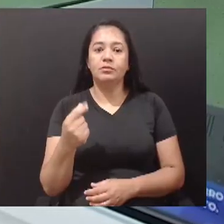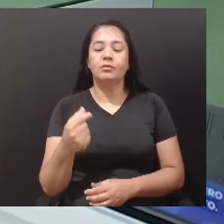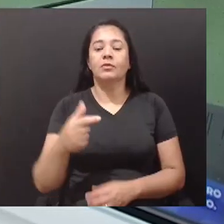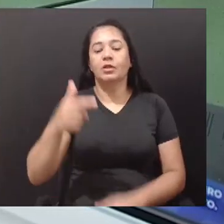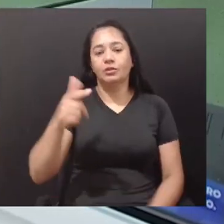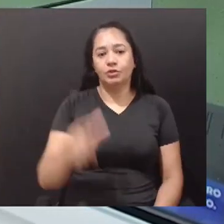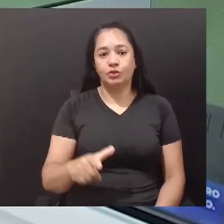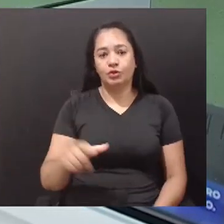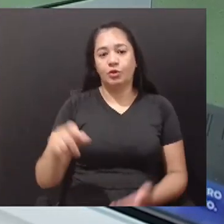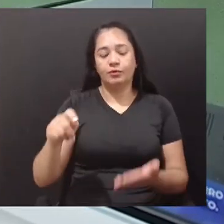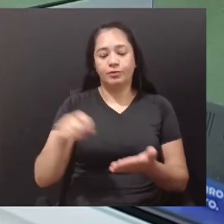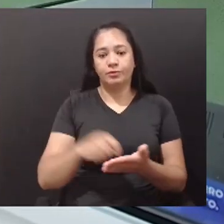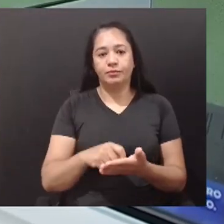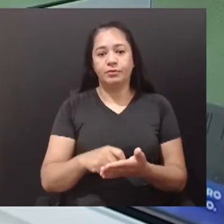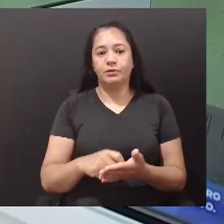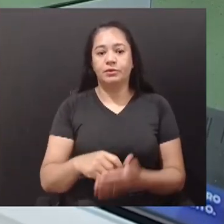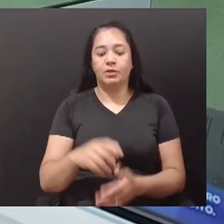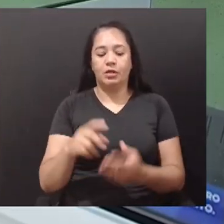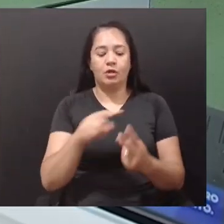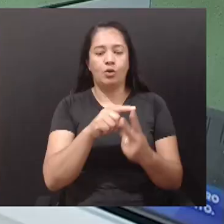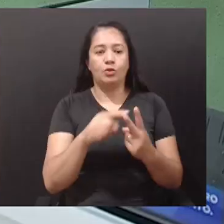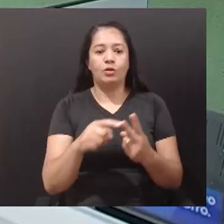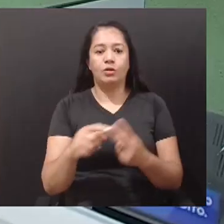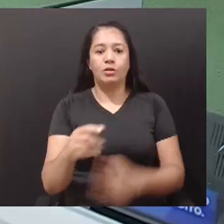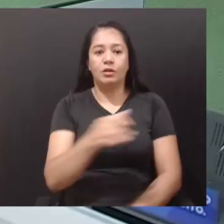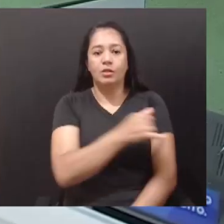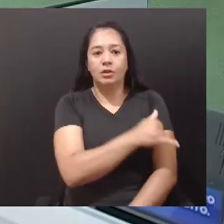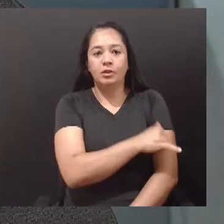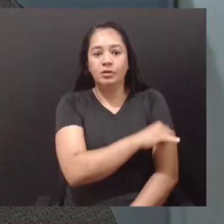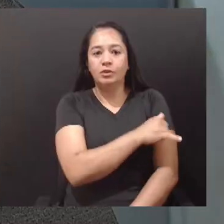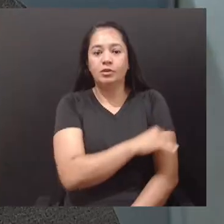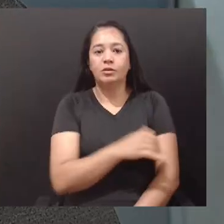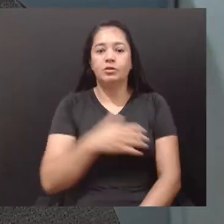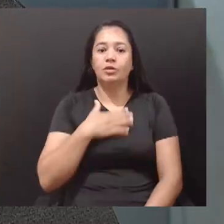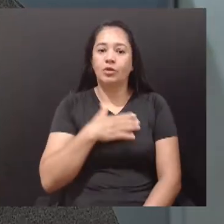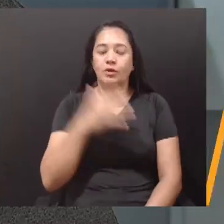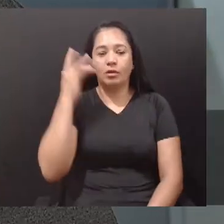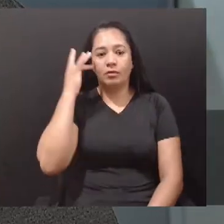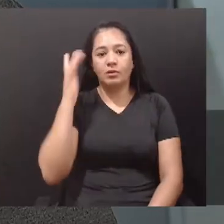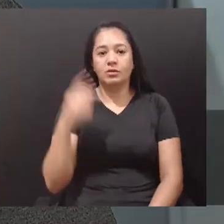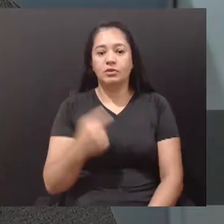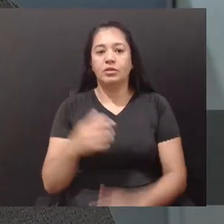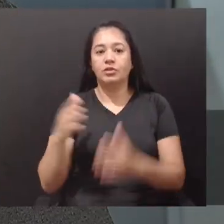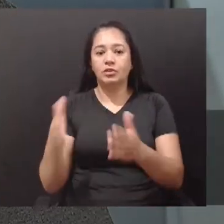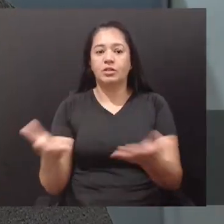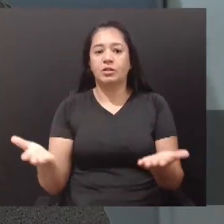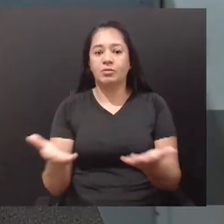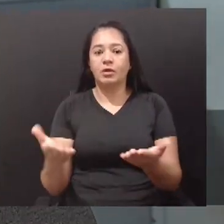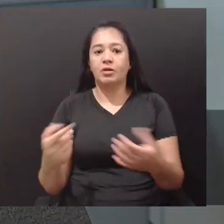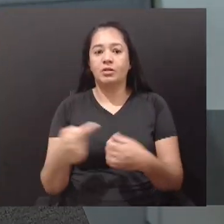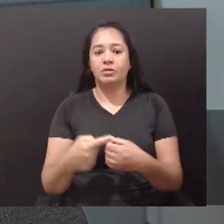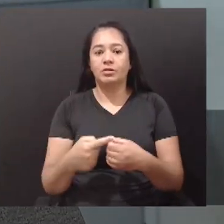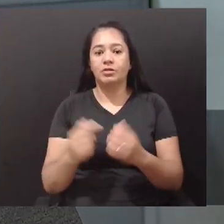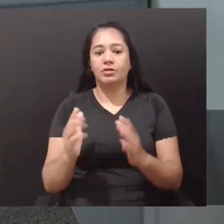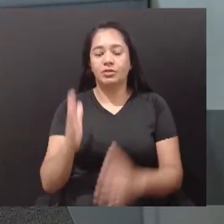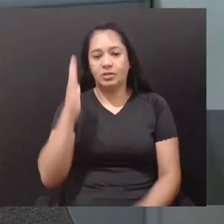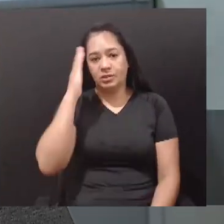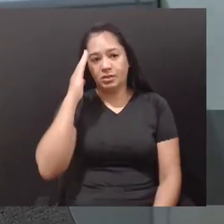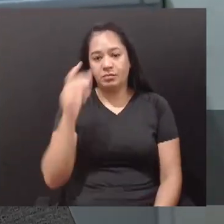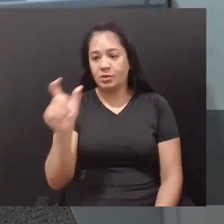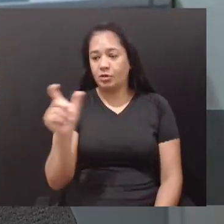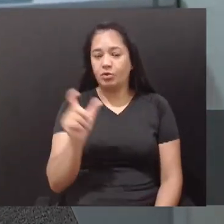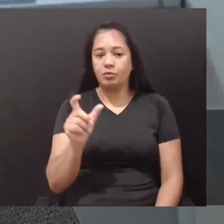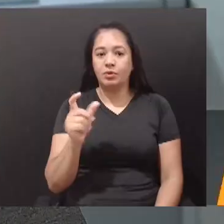casal veio do Rio de Janeiro e gostou da facilidade. Bom, a gente está chegando na cidade agora, eu já sabia que o bilhete único era